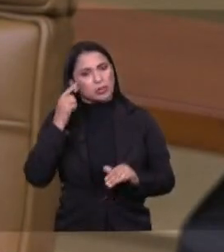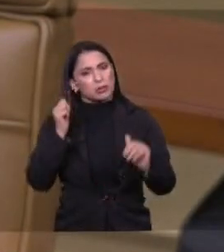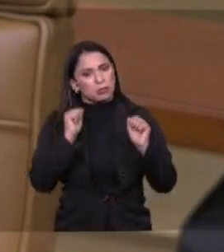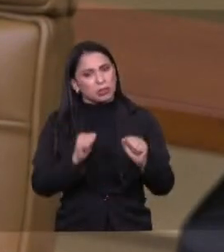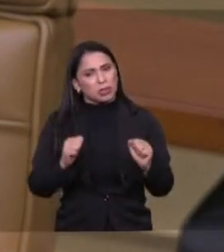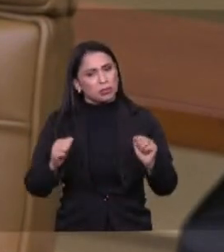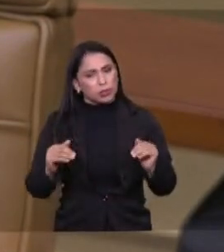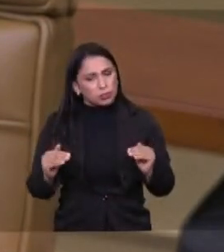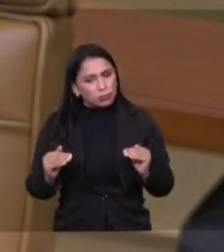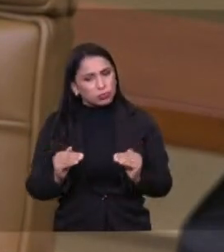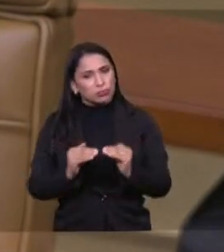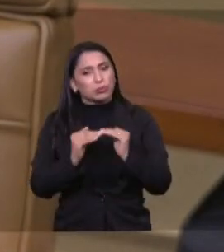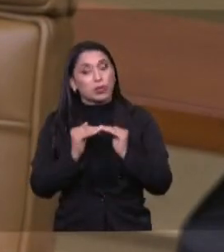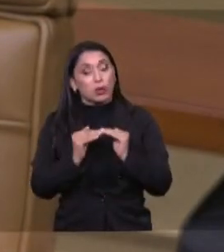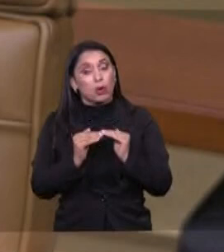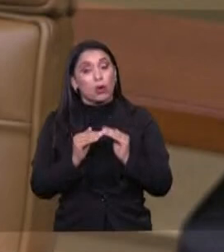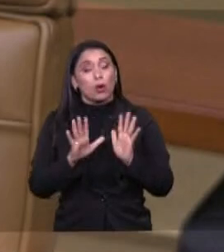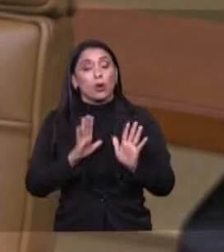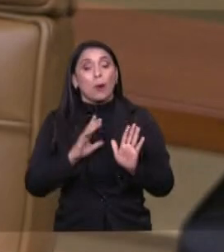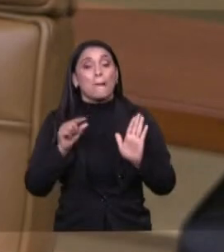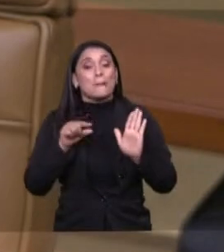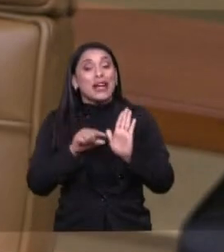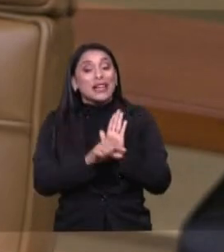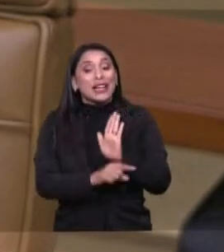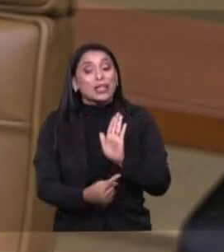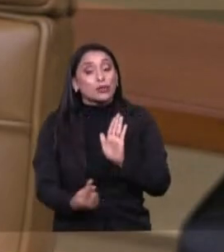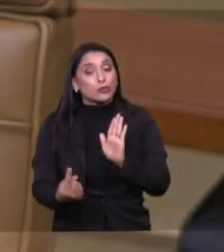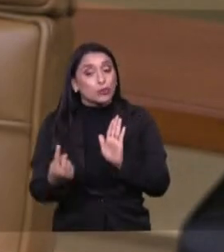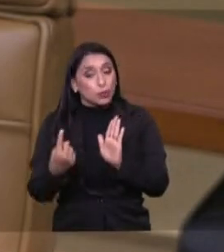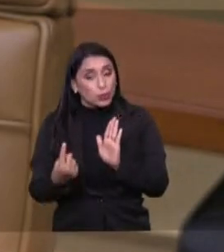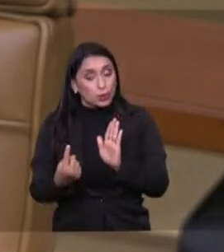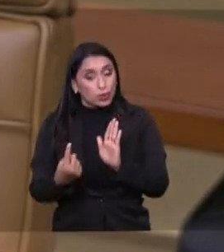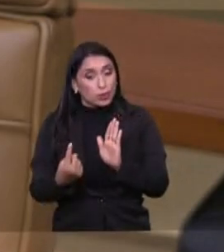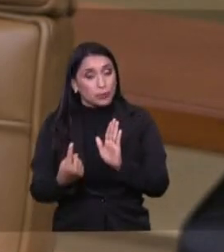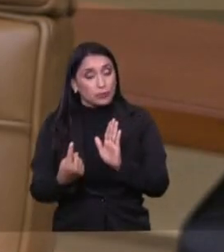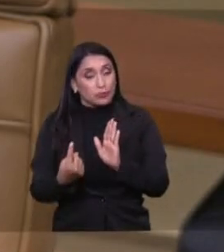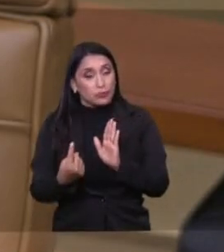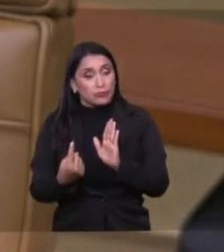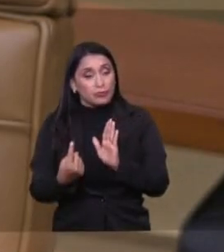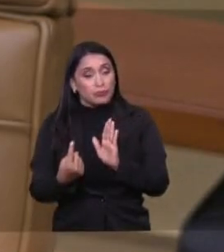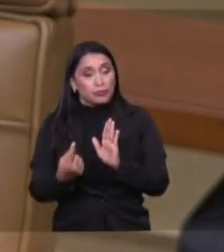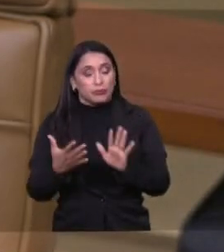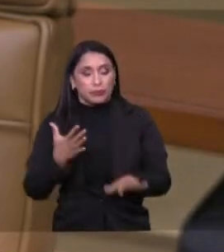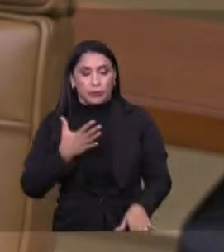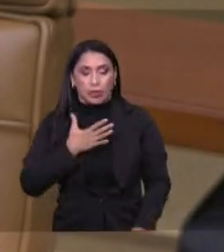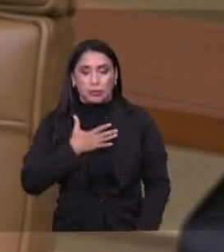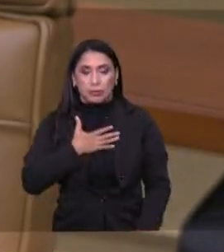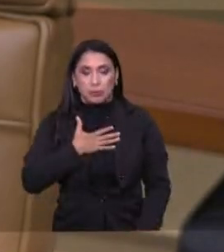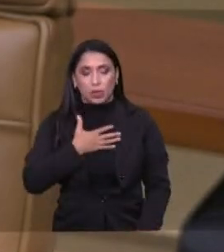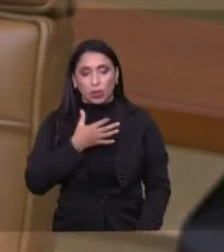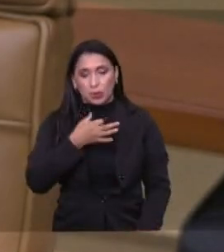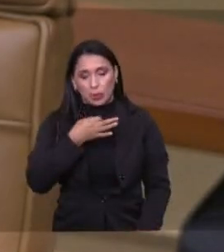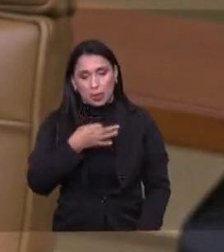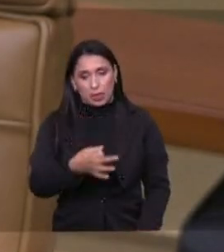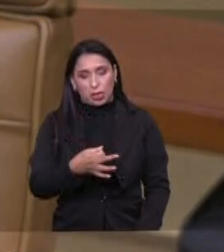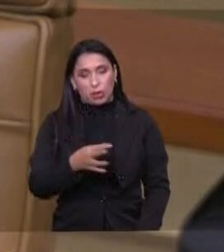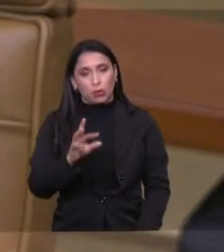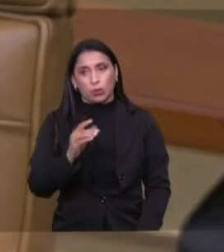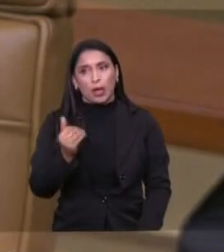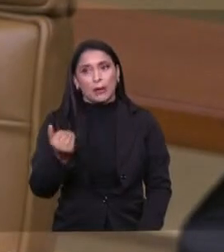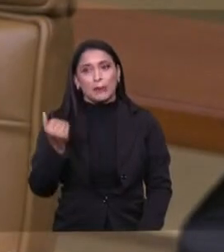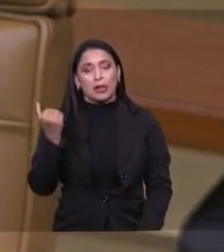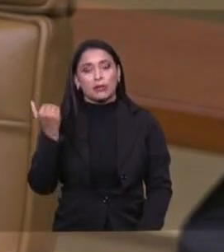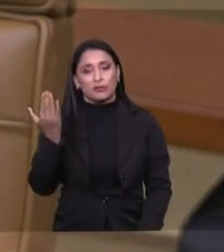consenso. O parágrafo único não se dirige, ao meu ver, não se dirige para